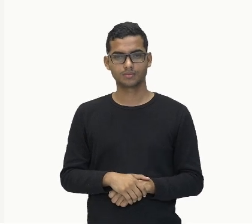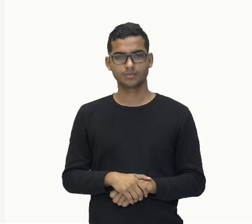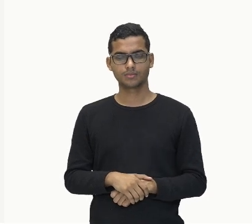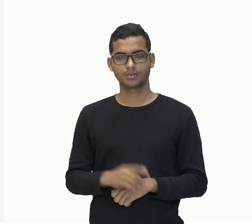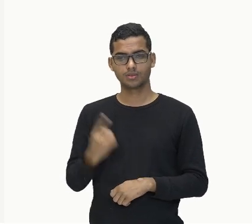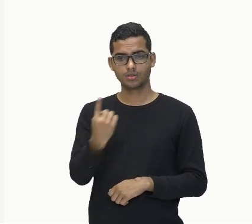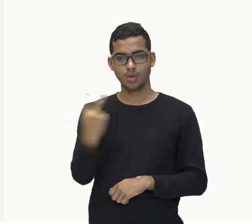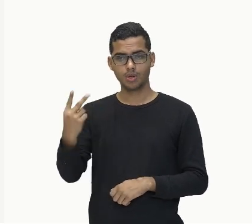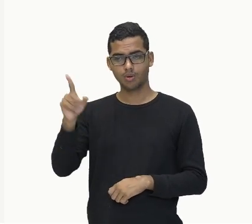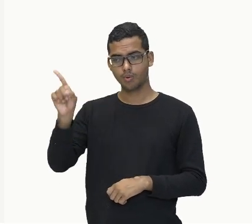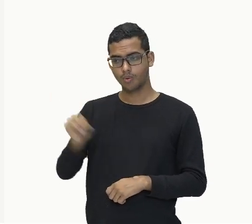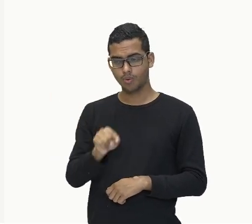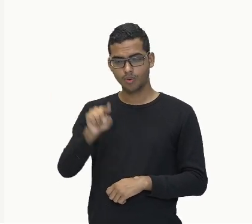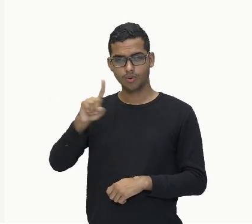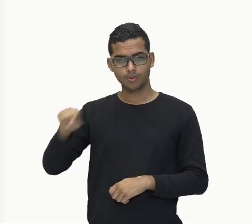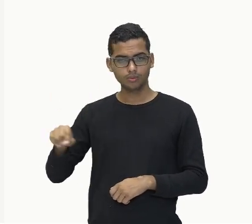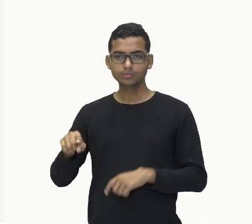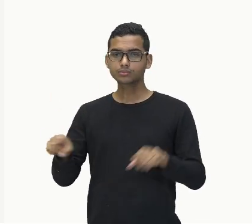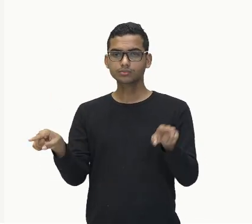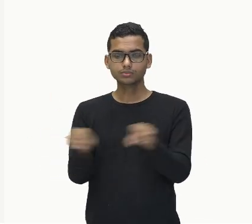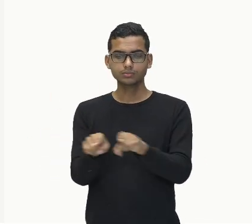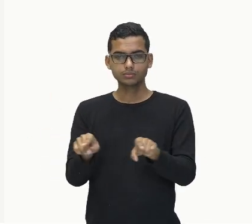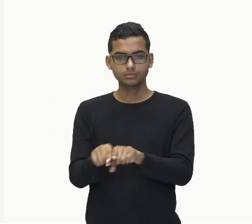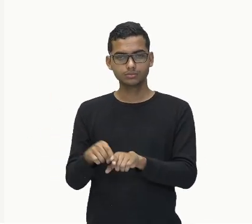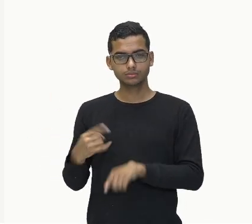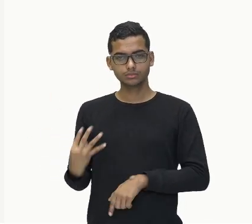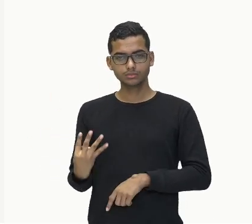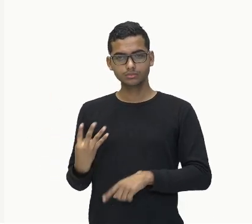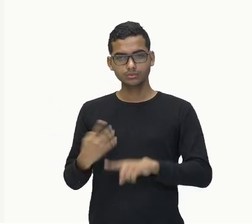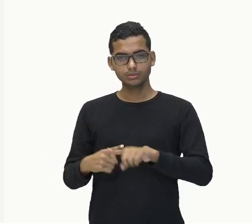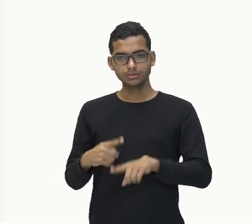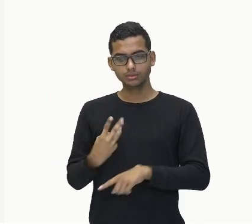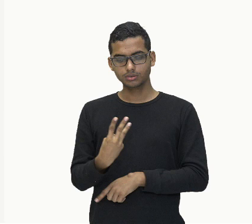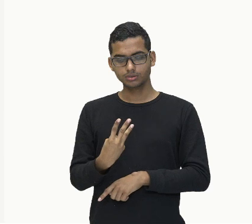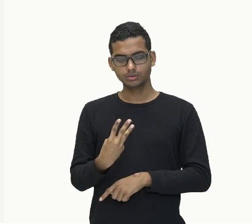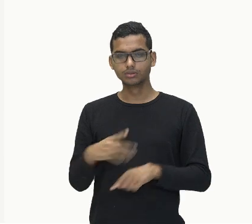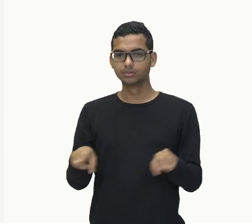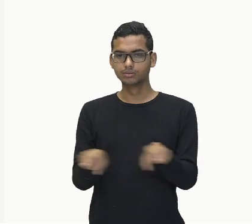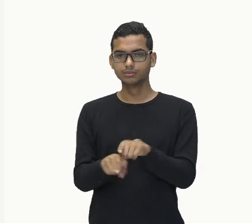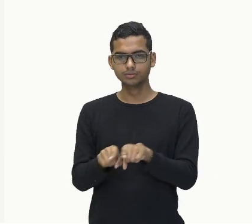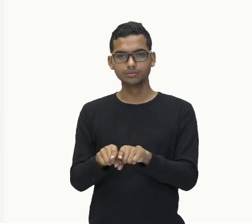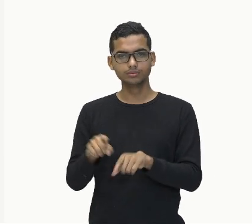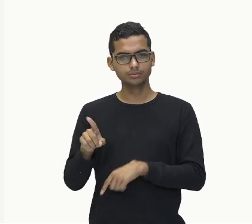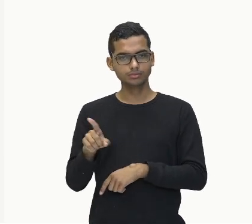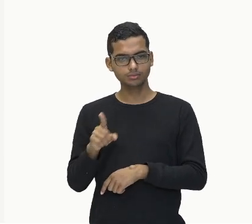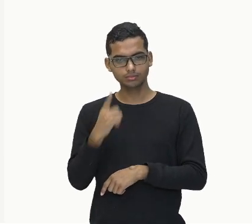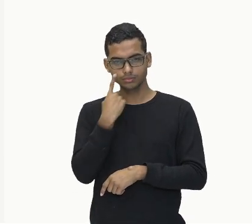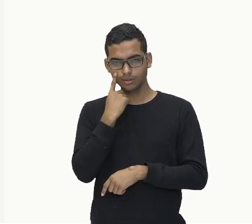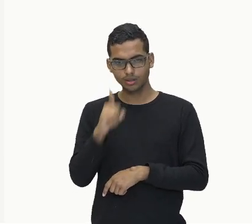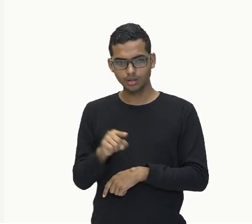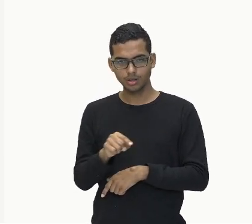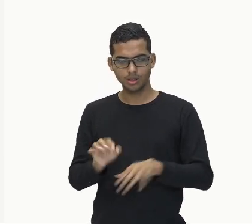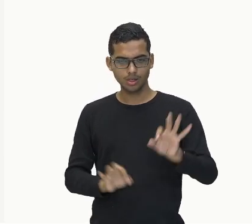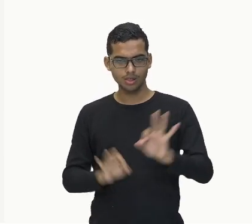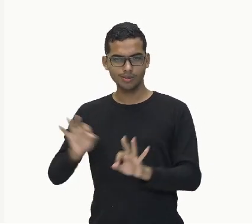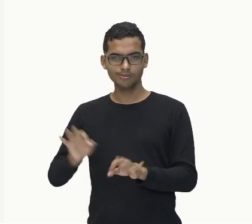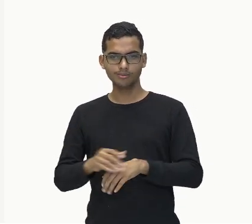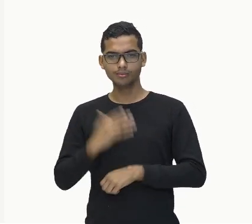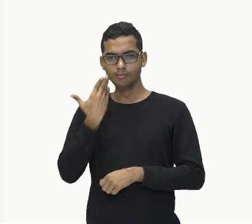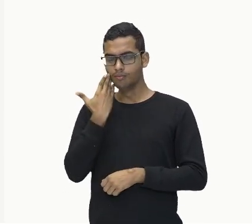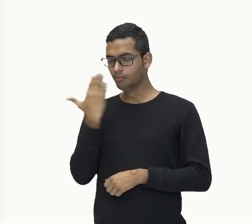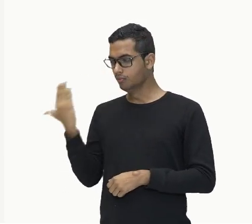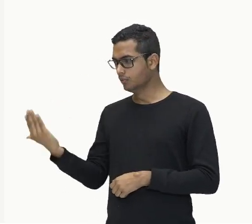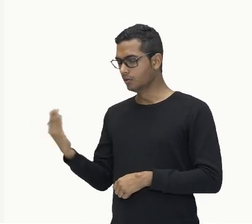do numerador e o 4 vezes 3 do denominador. Aí sobra para a gente 15 vezes 14 vezes 13 vezes